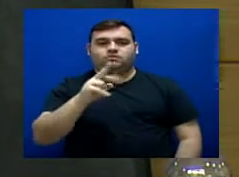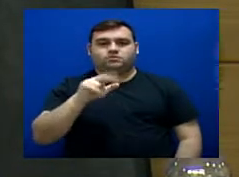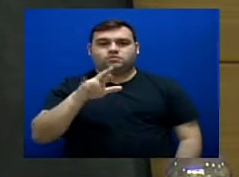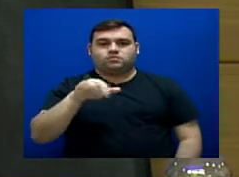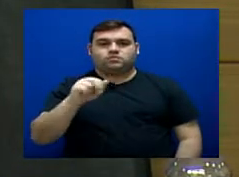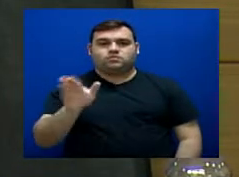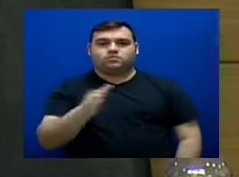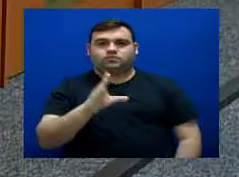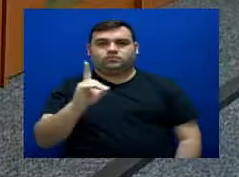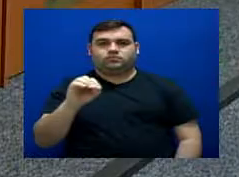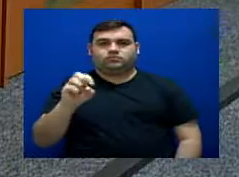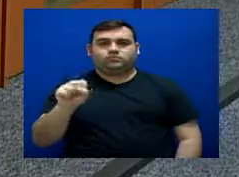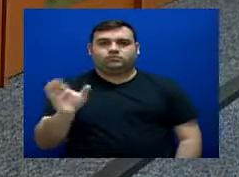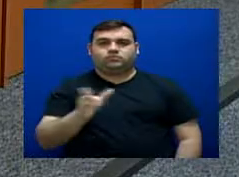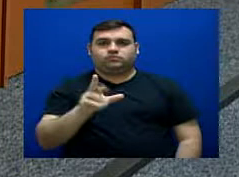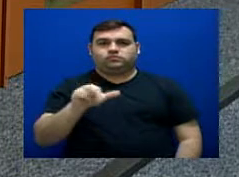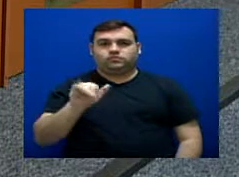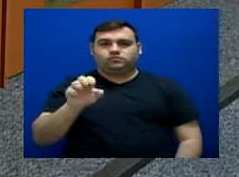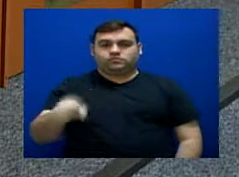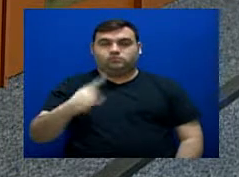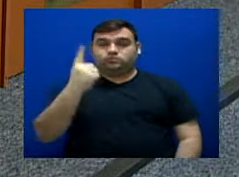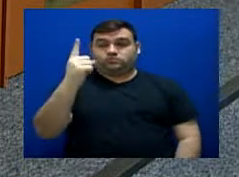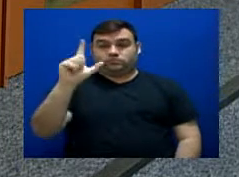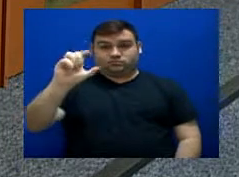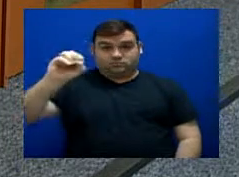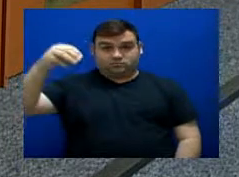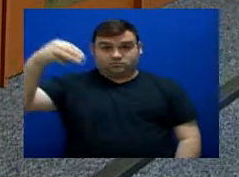Tem 10 minutos.